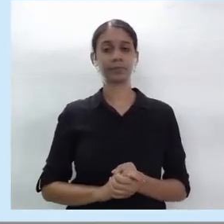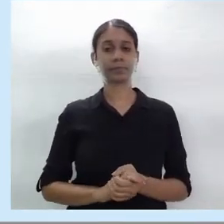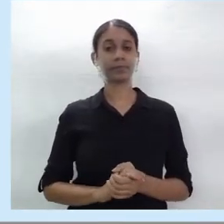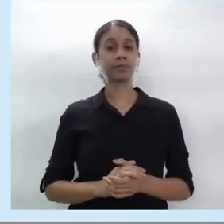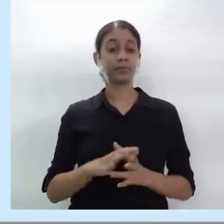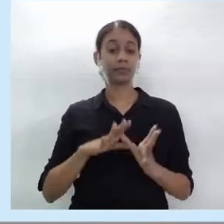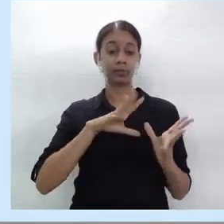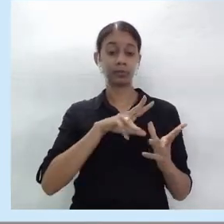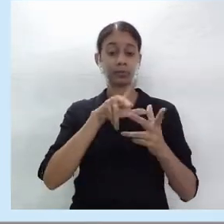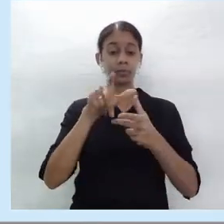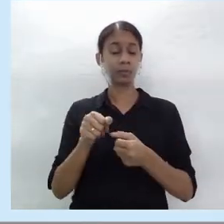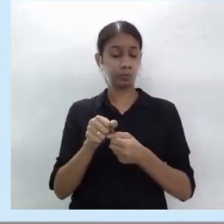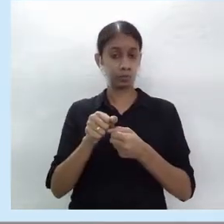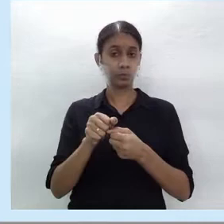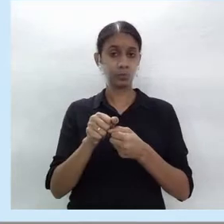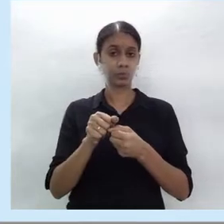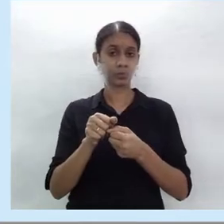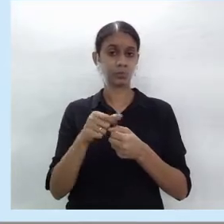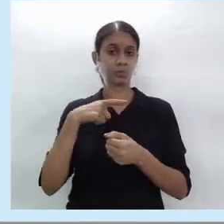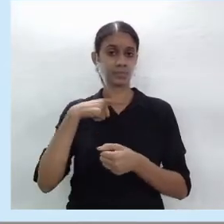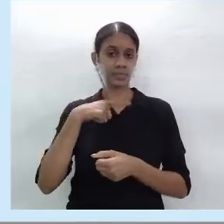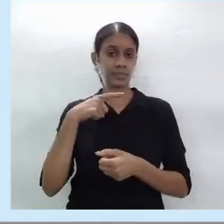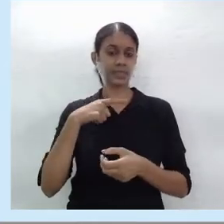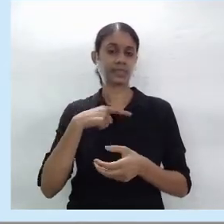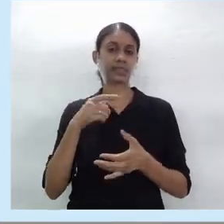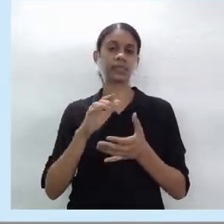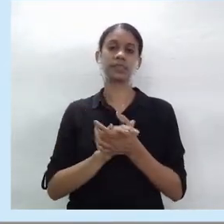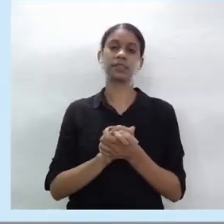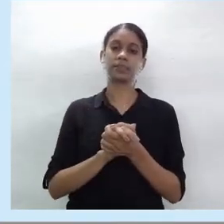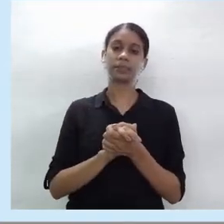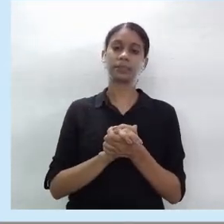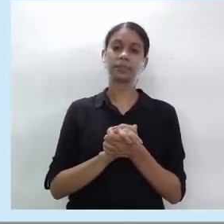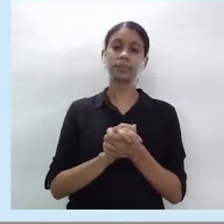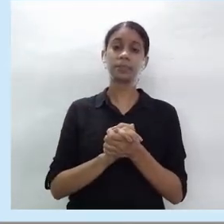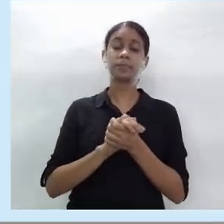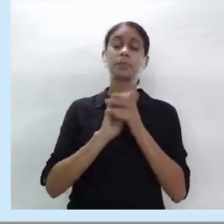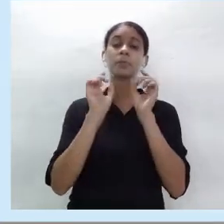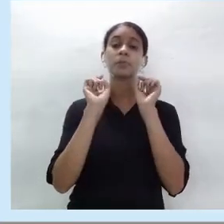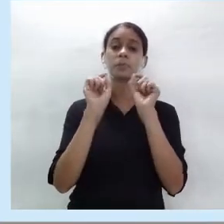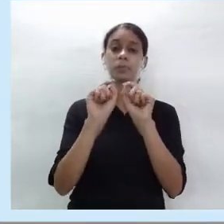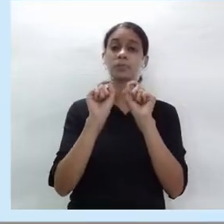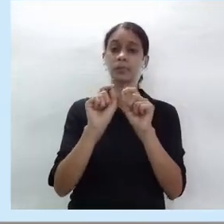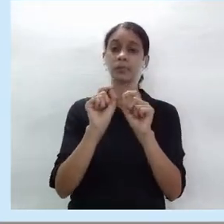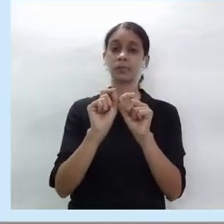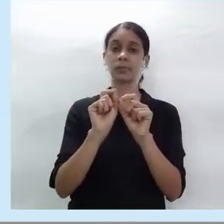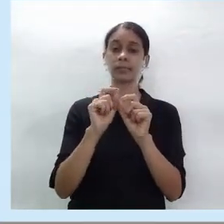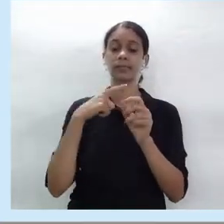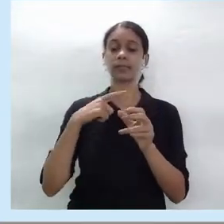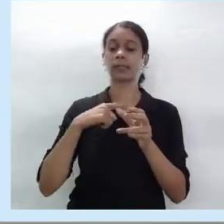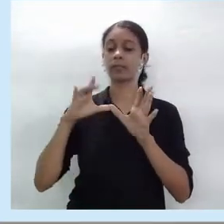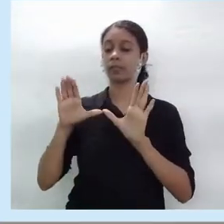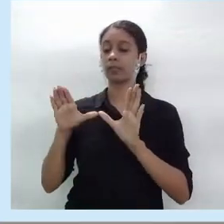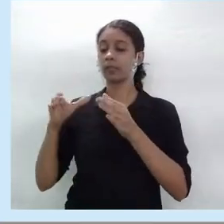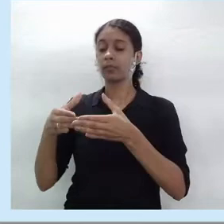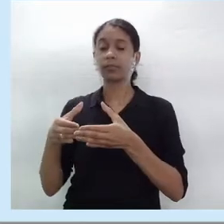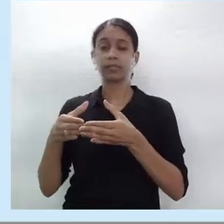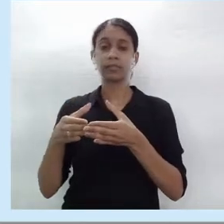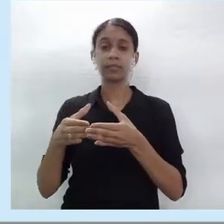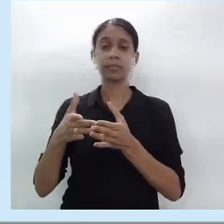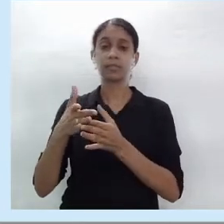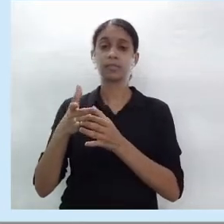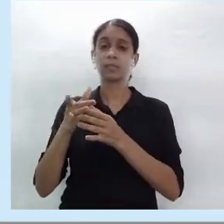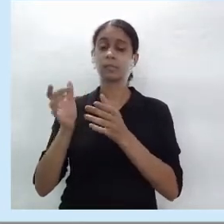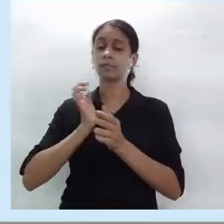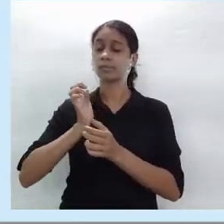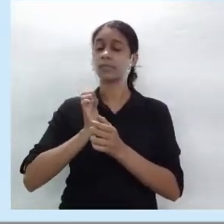mundo globalizado, nessa hegemonia do capitalismo, nós temos cada vez mais a concentração de riqueza na mão de poucas